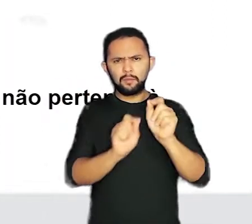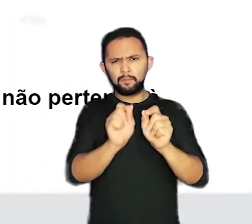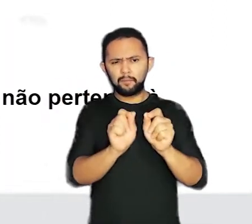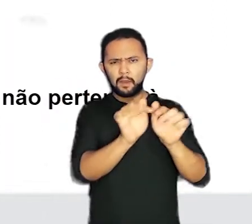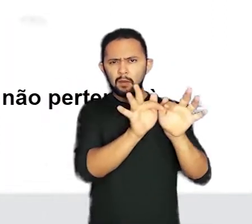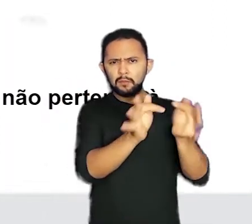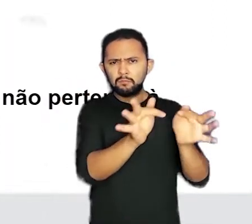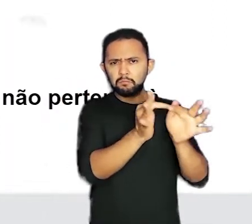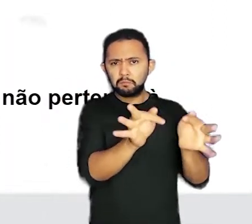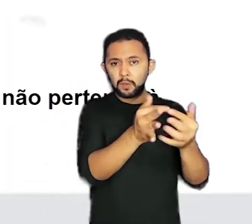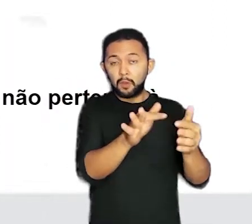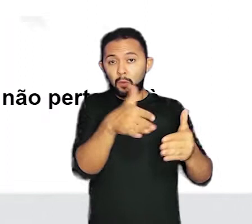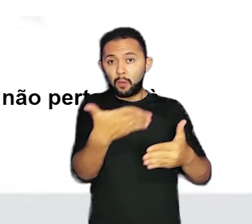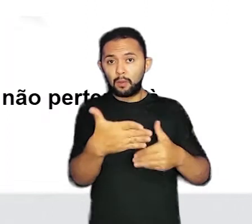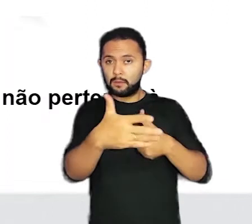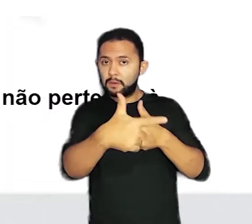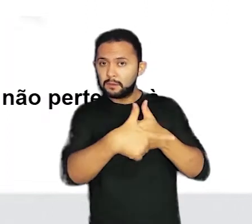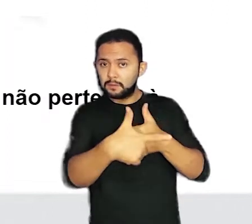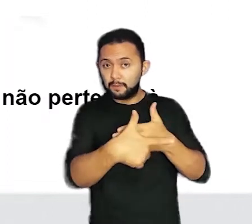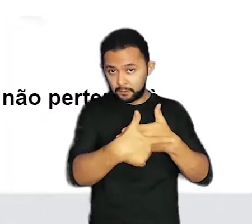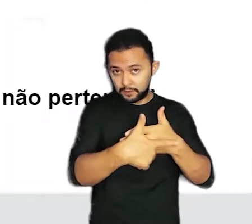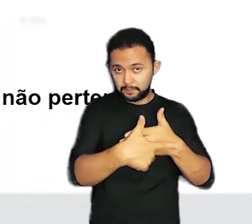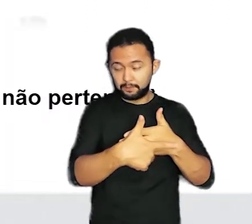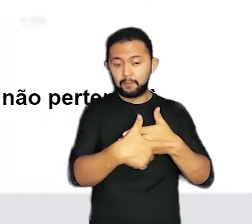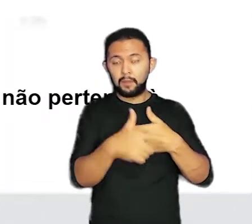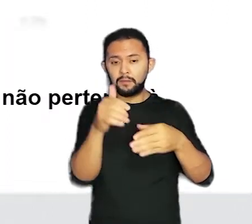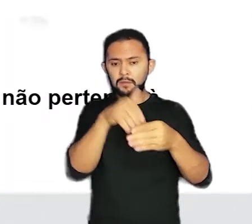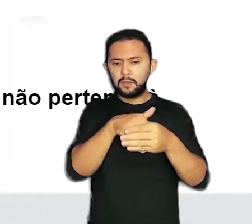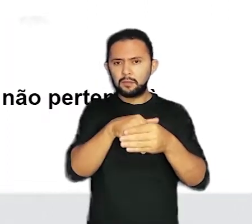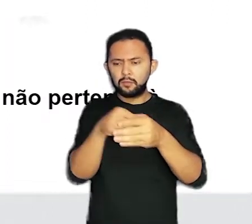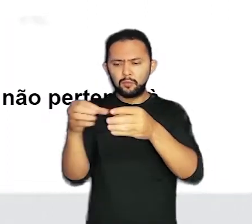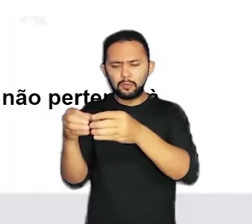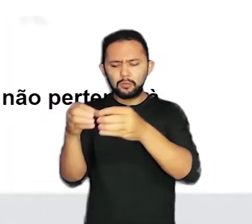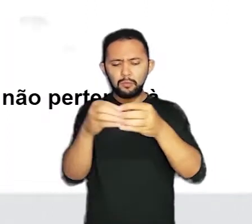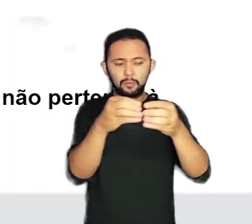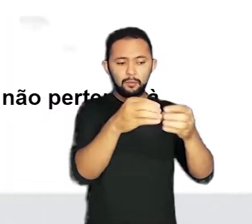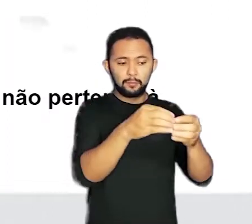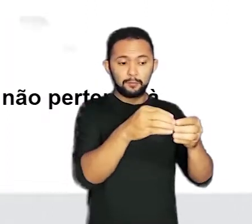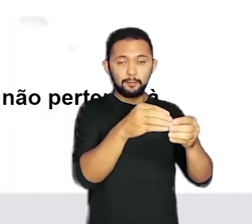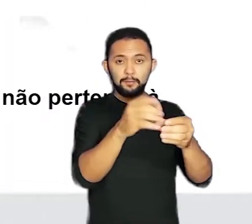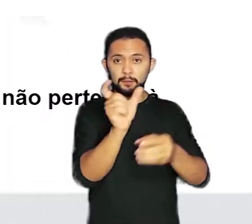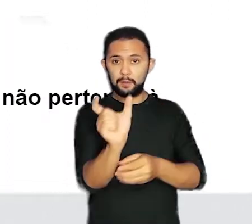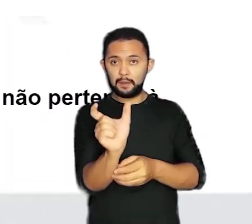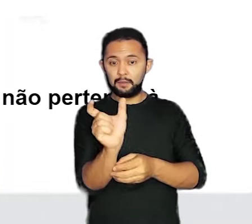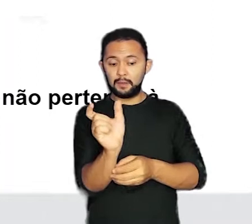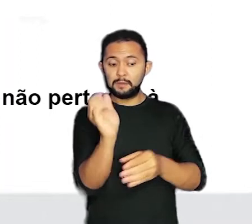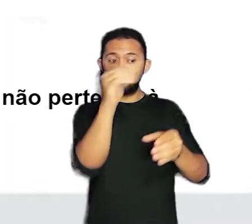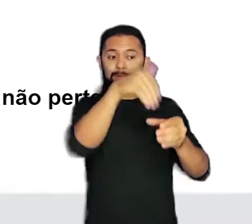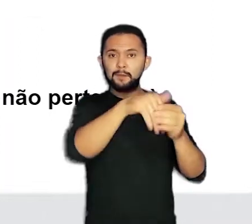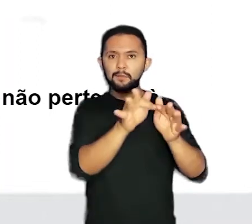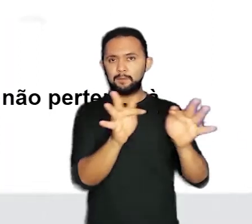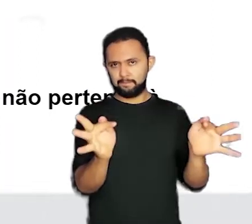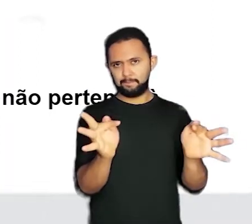tá? Vamos ver qual é a função que essas classes de palavras que você estudou na última aula vai exercer dentro